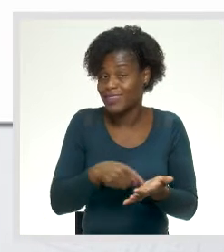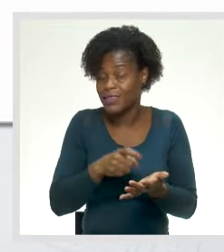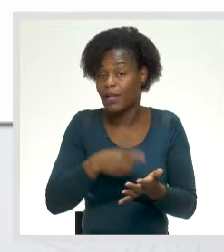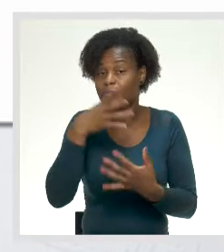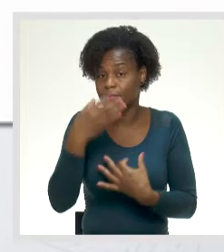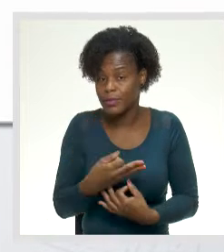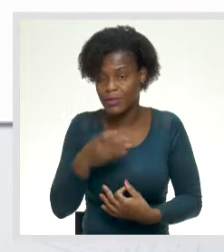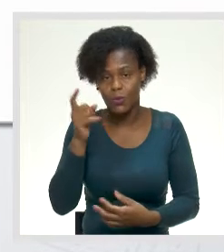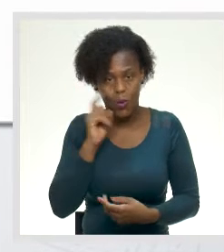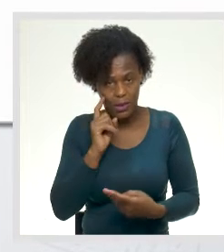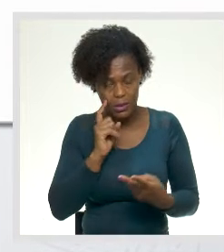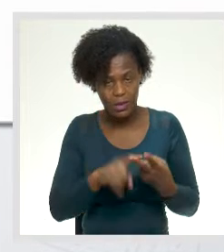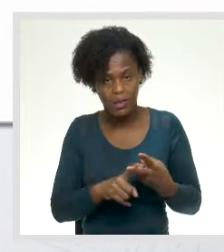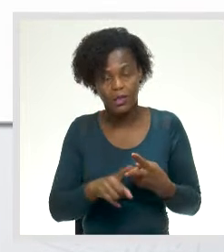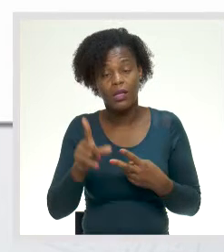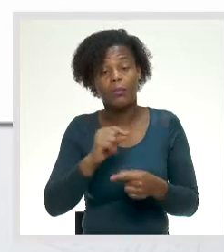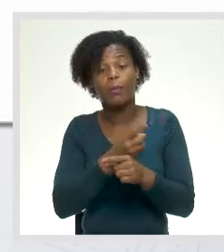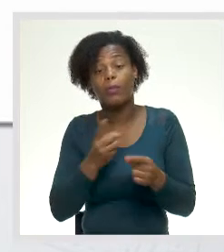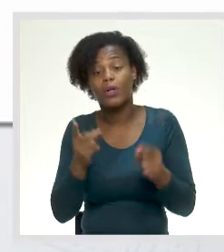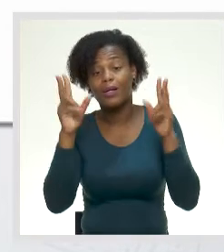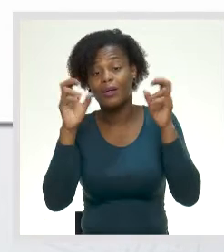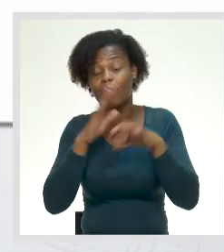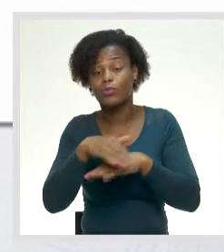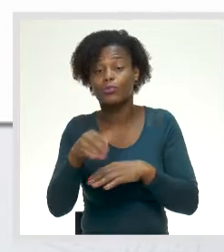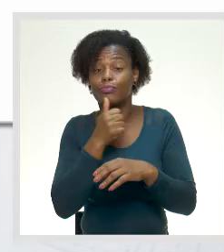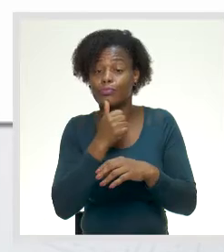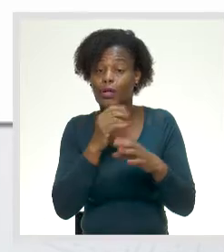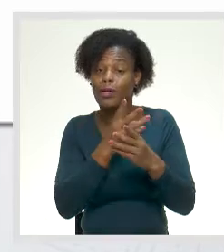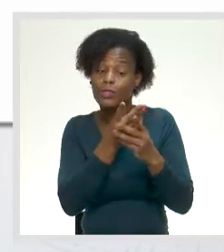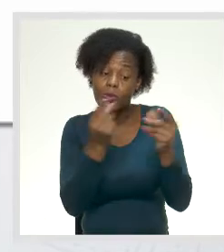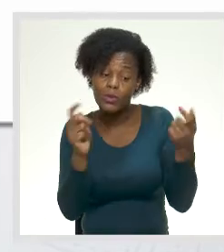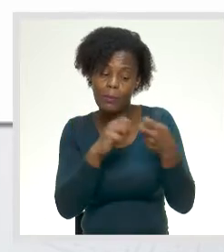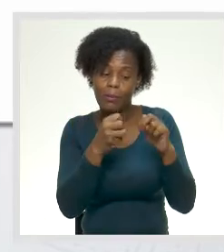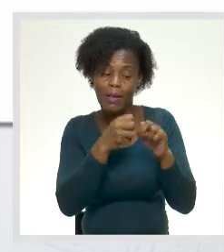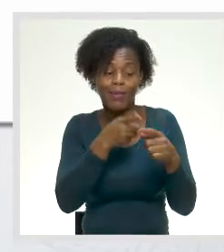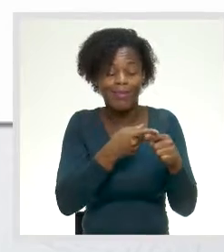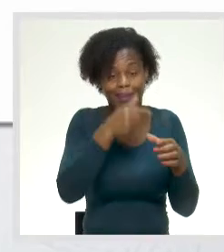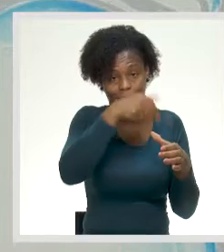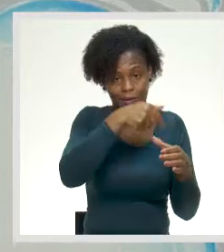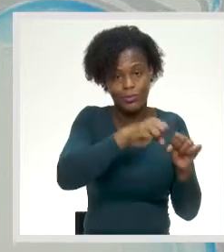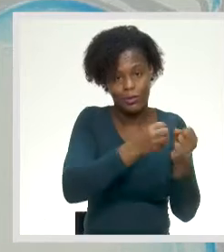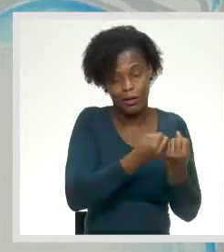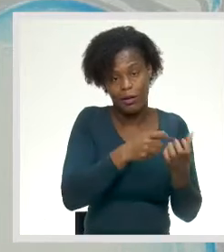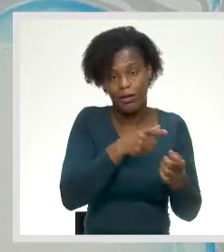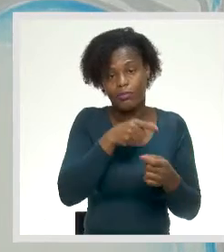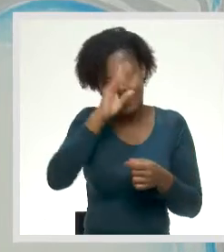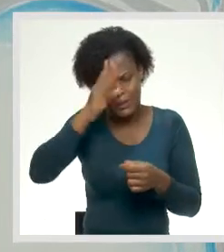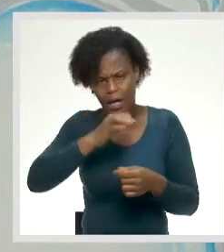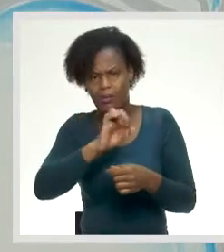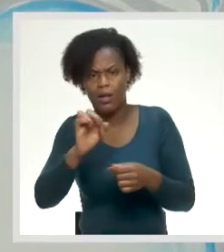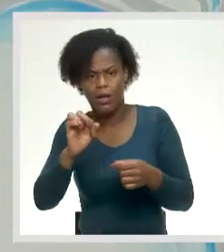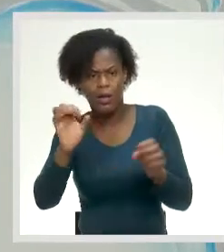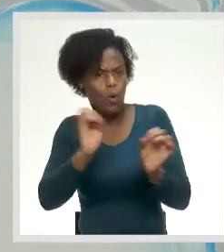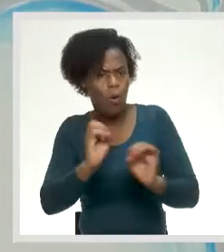de garantir a segurança e por questão de resolução de conflitos de interesses. Já sabem que não